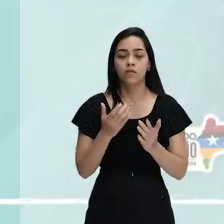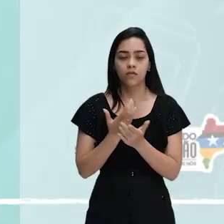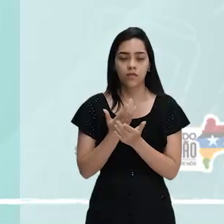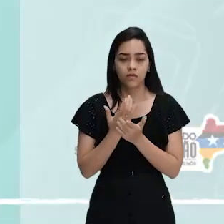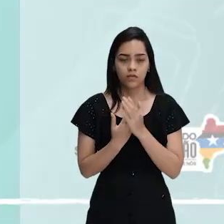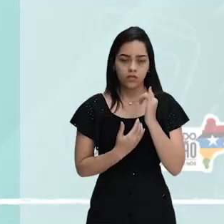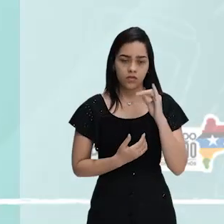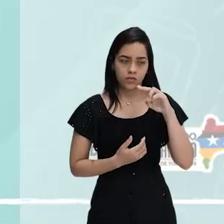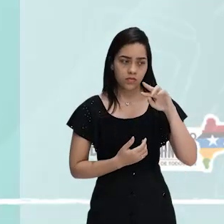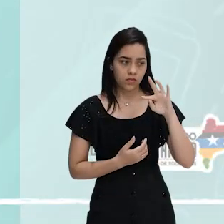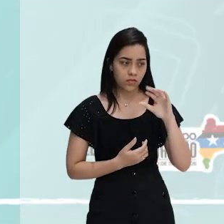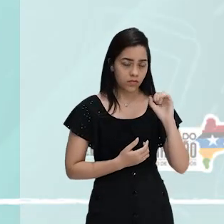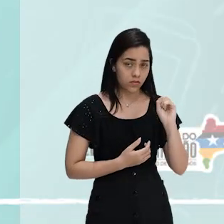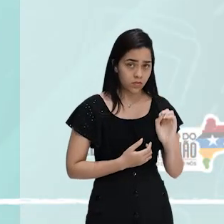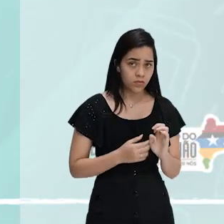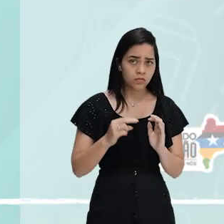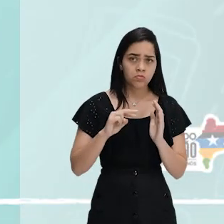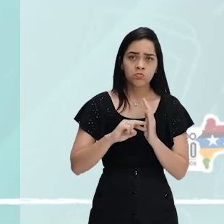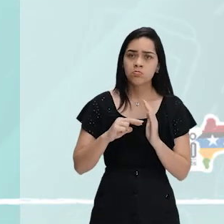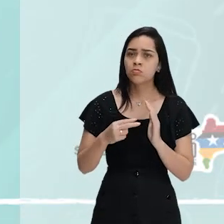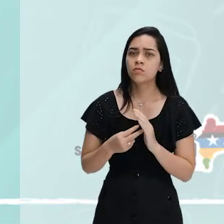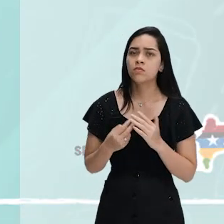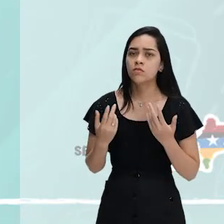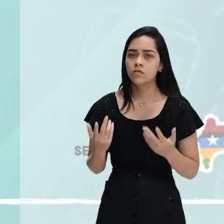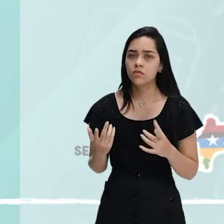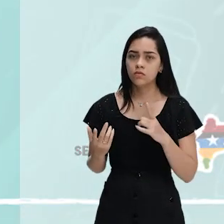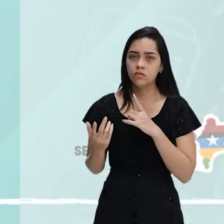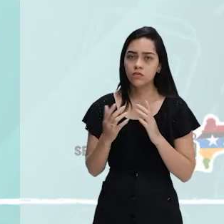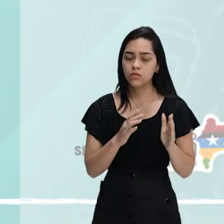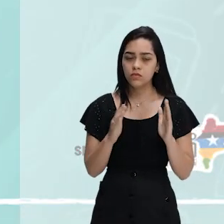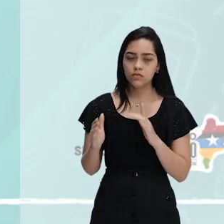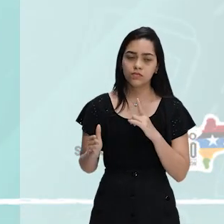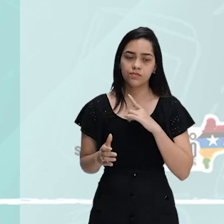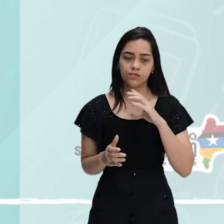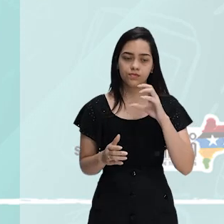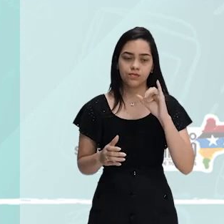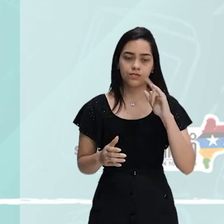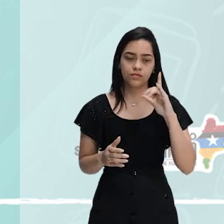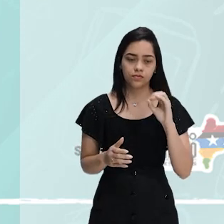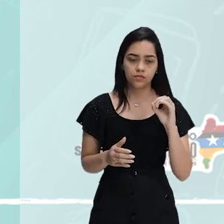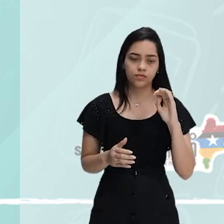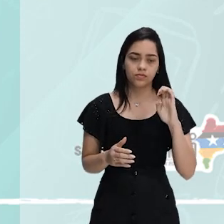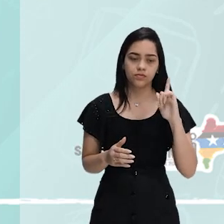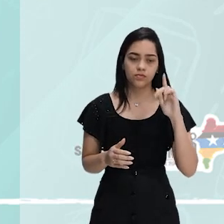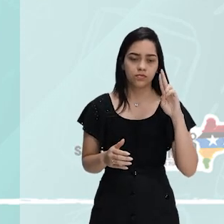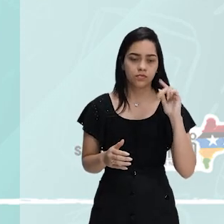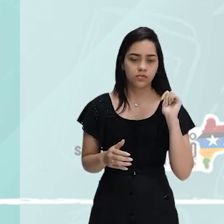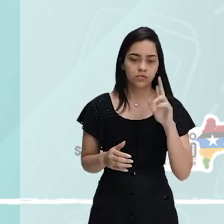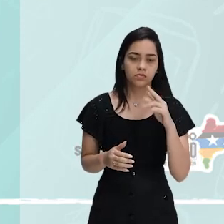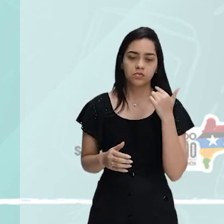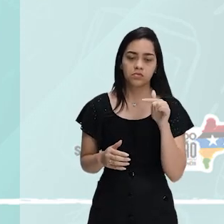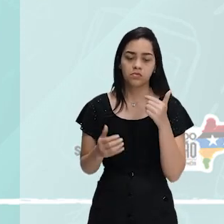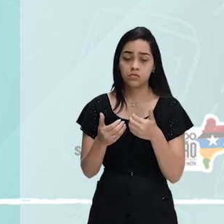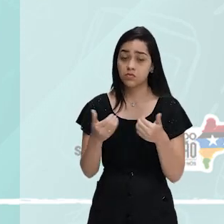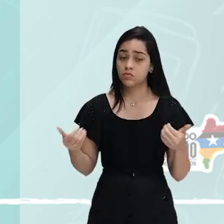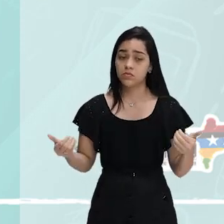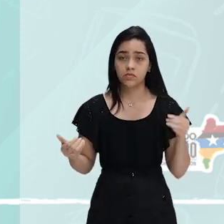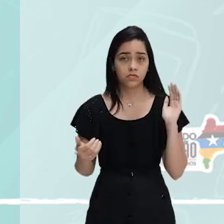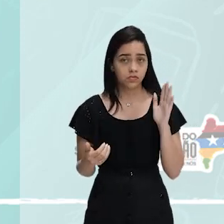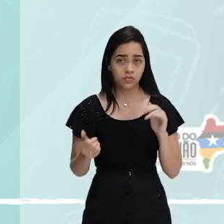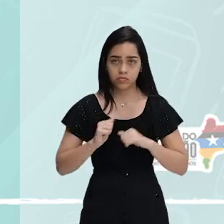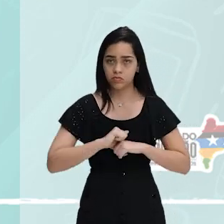da intérfase, né? O que é a intérfase? É a fase do ciclo celular onde não ocorre divisão. Isso aqui já está bem